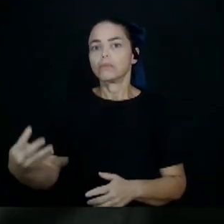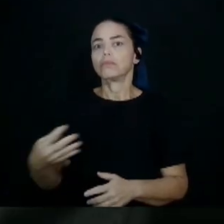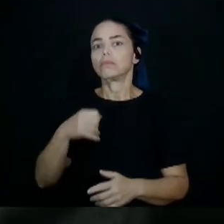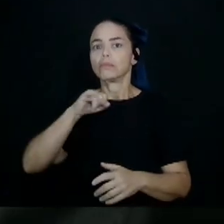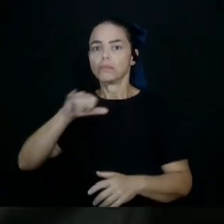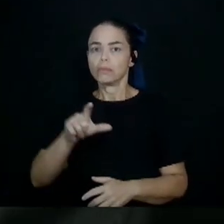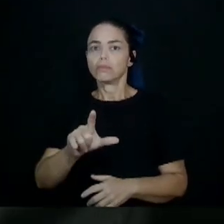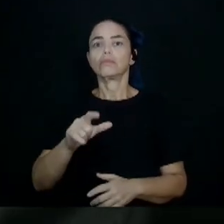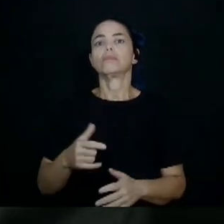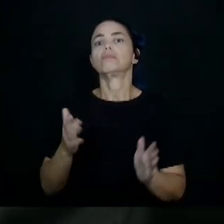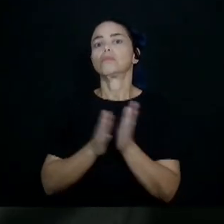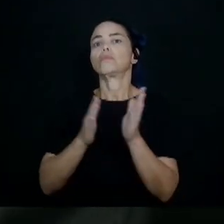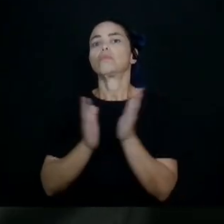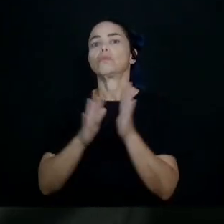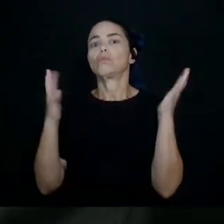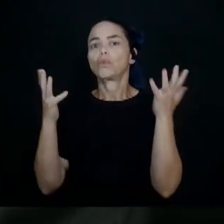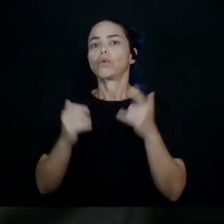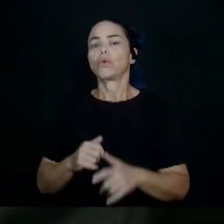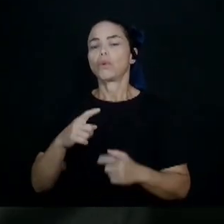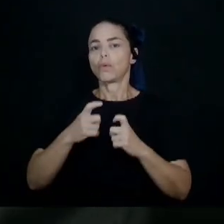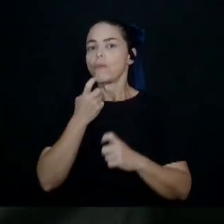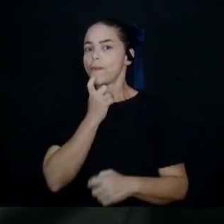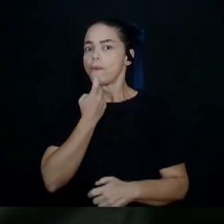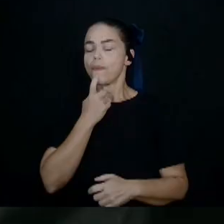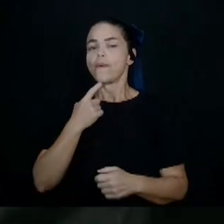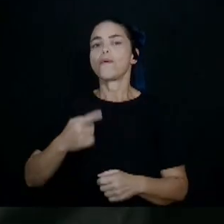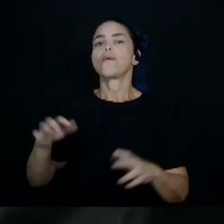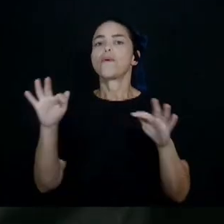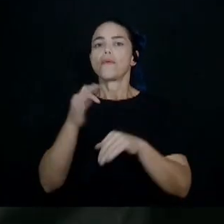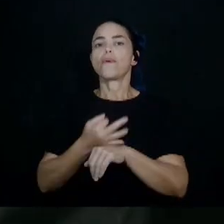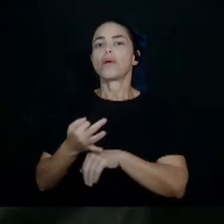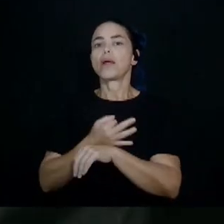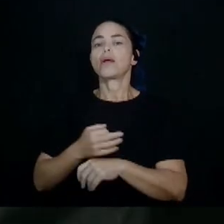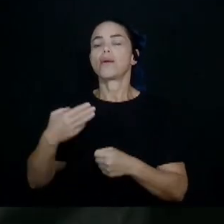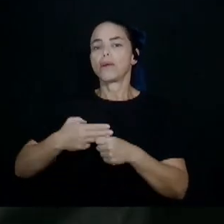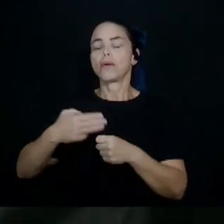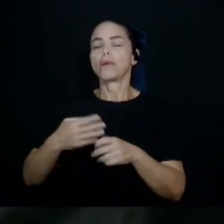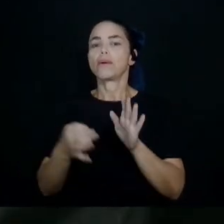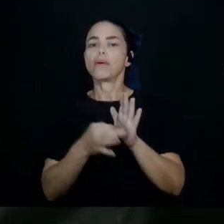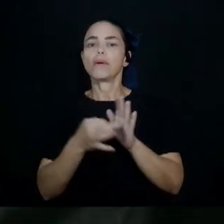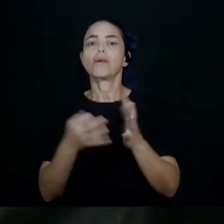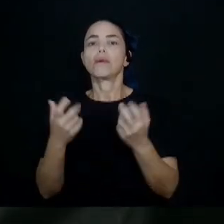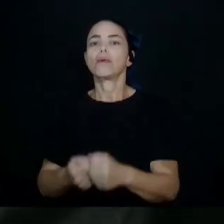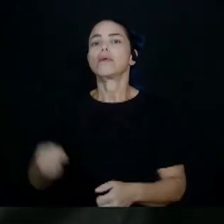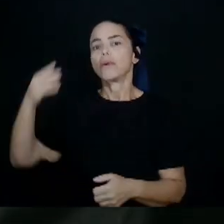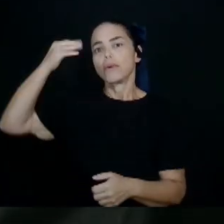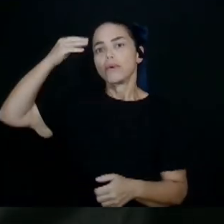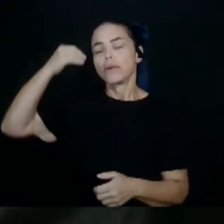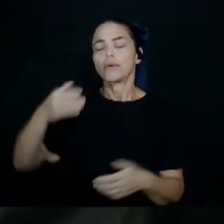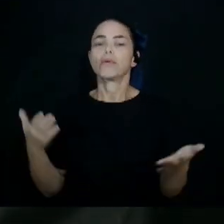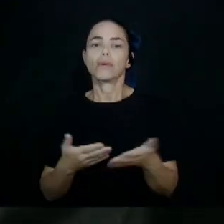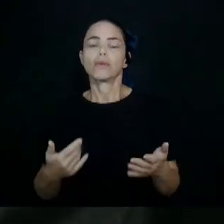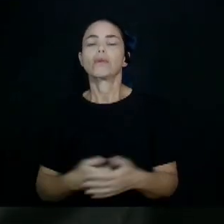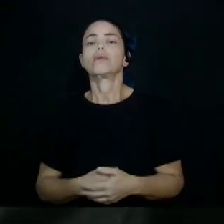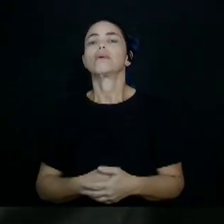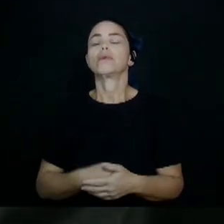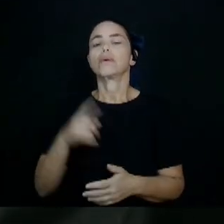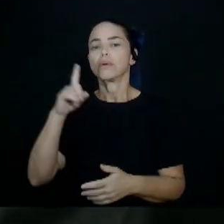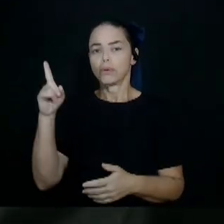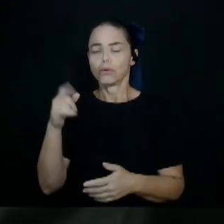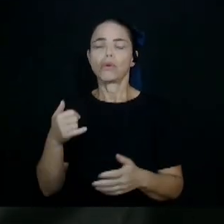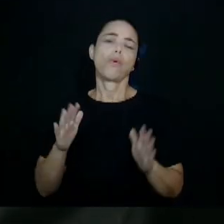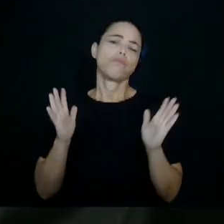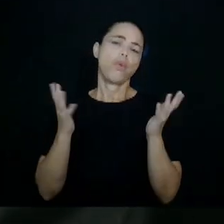aniversário de Campinas, em feriado municipal. O parecer favorável é do vereador Benê Lima e atualmente a data é apenas comemorativa,